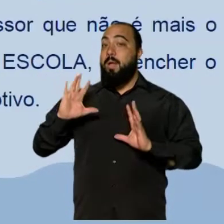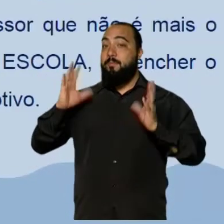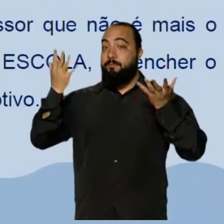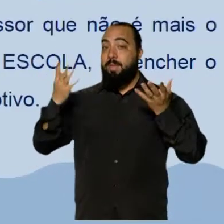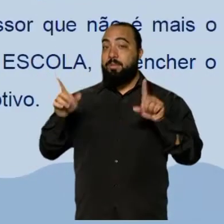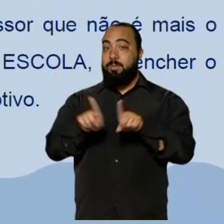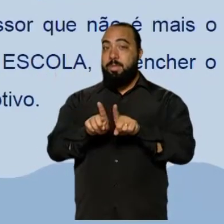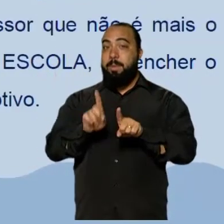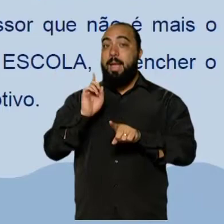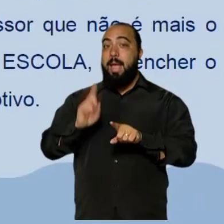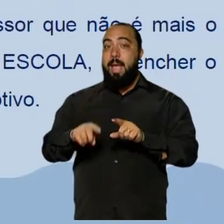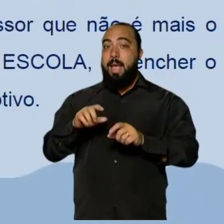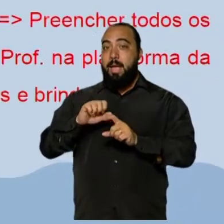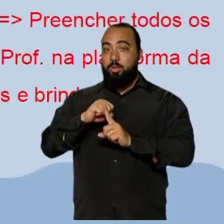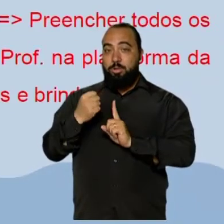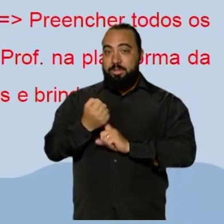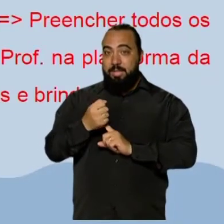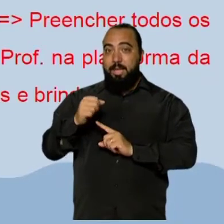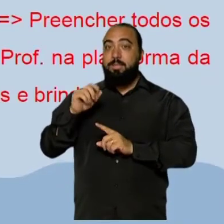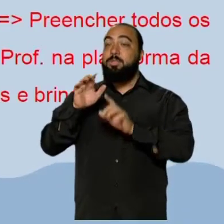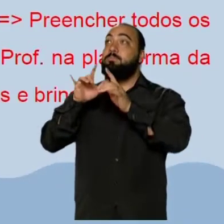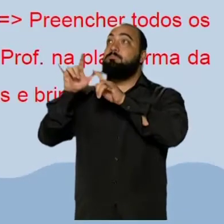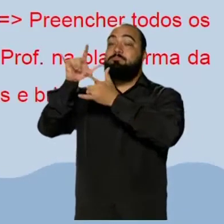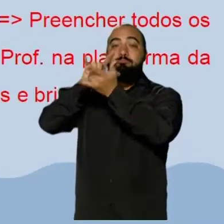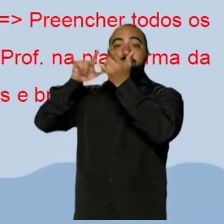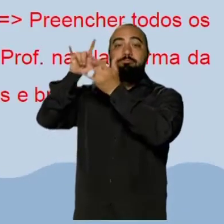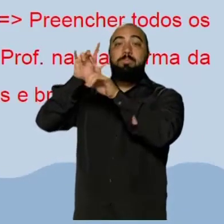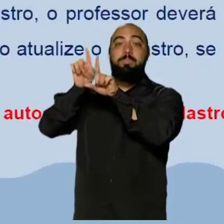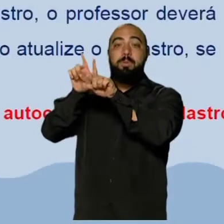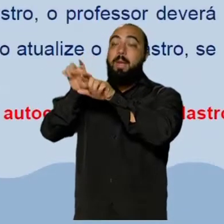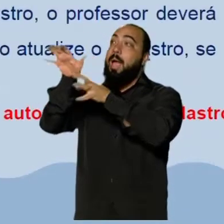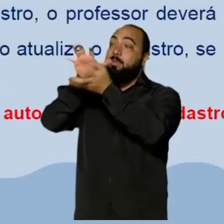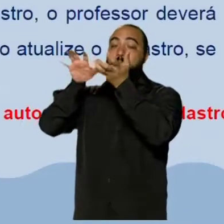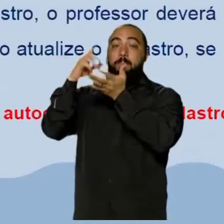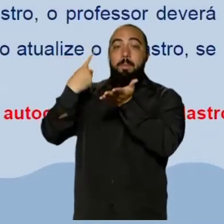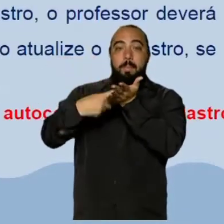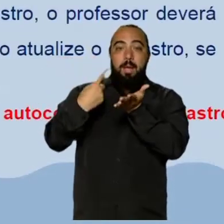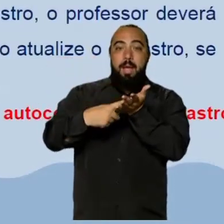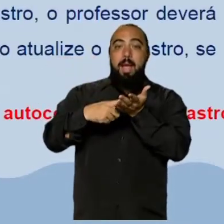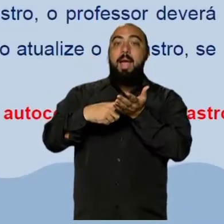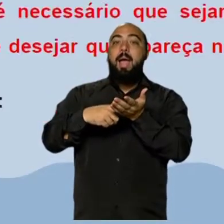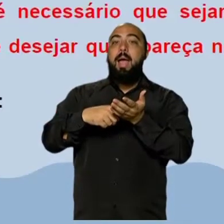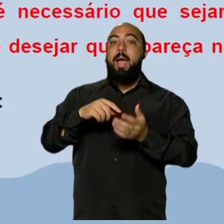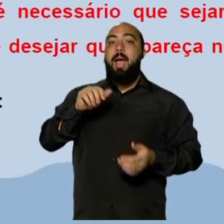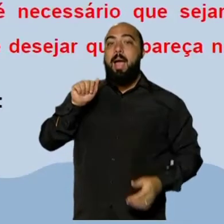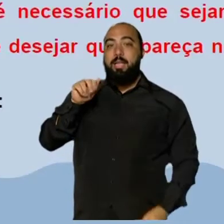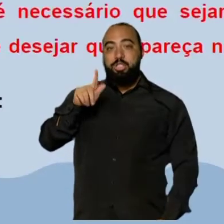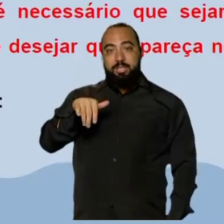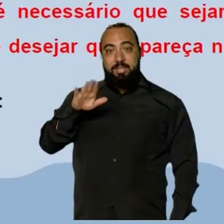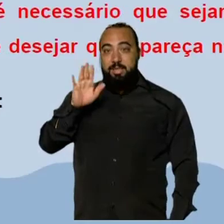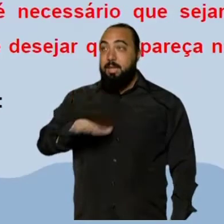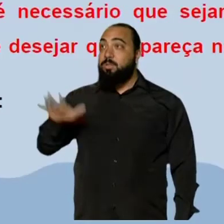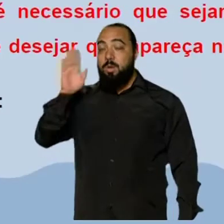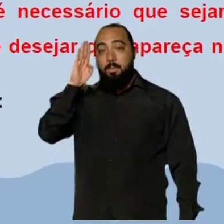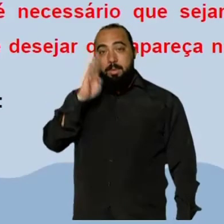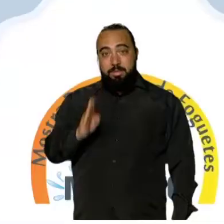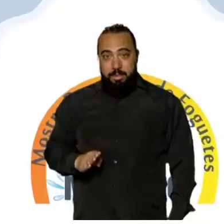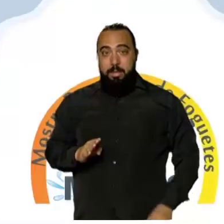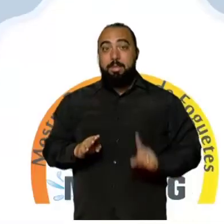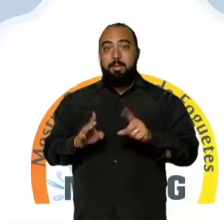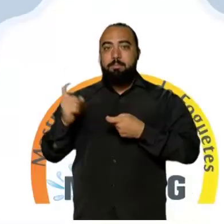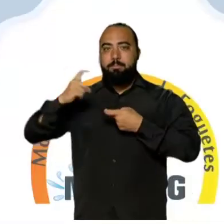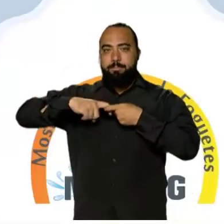pela Sociedade Astronômica Brasileira em parceria com a Agência Espacial Brasileira, autarquia vinculada ao Ministério da